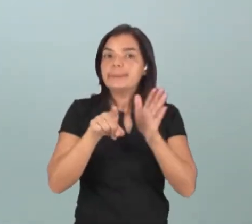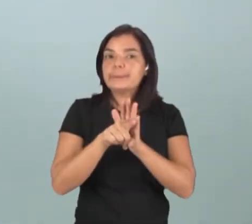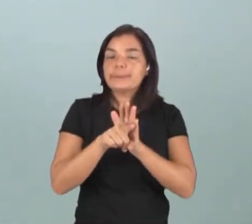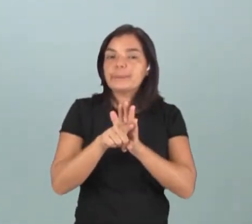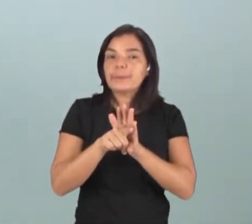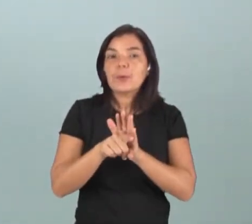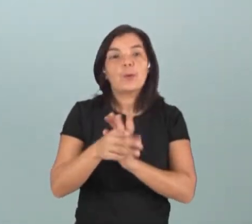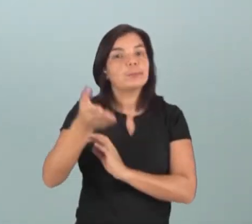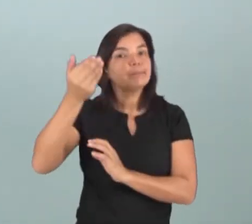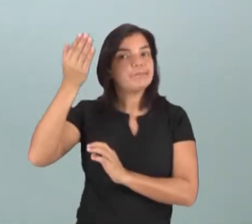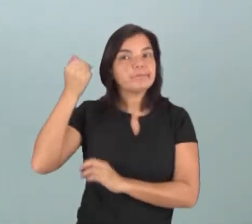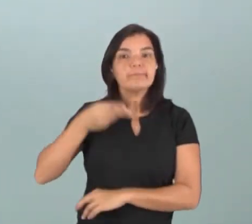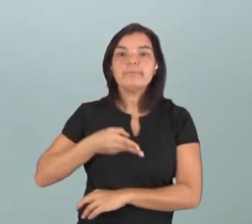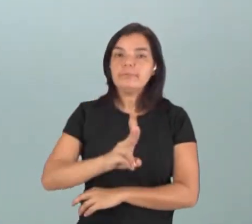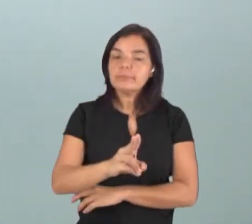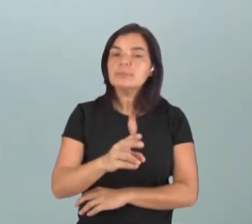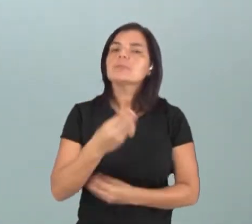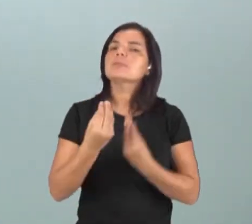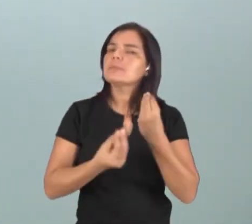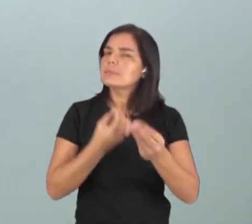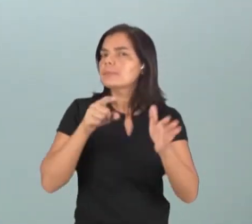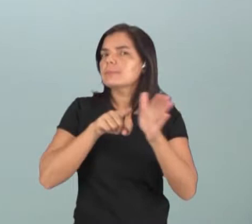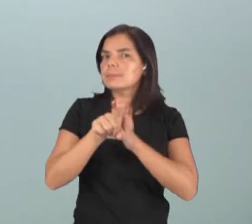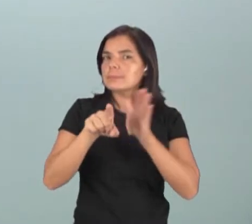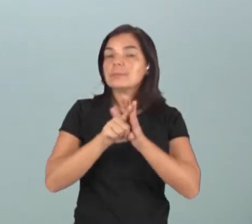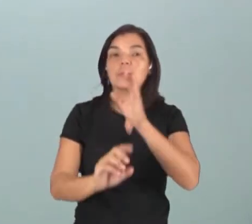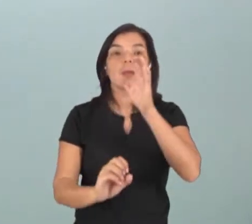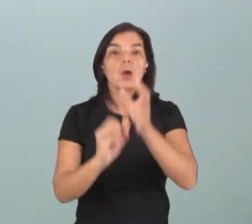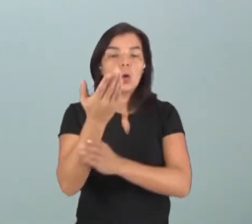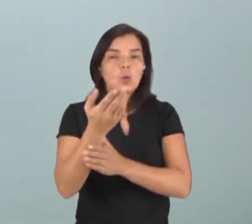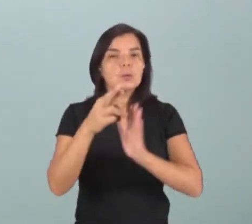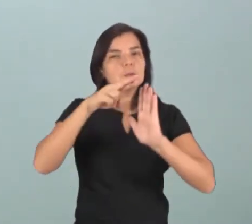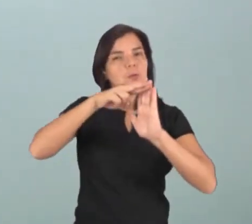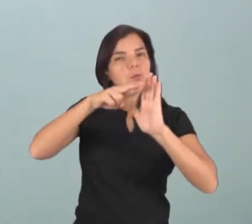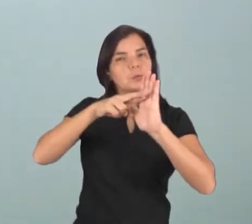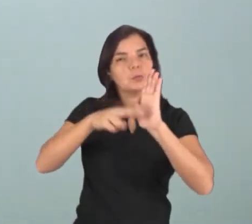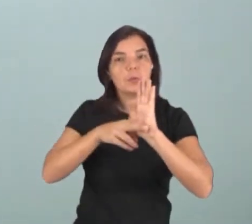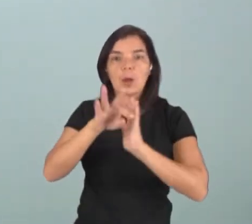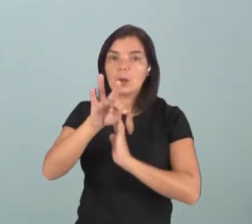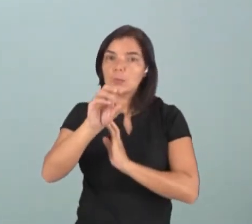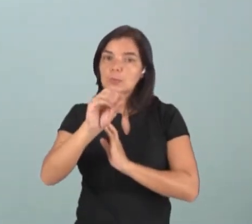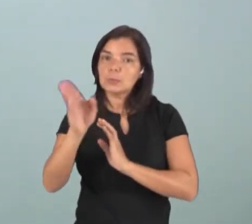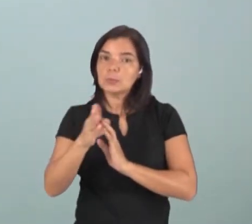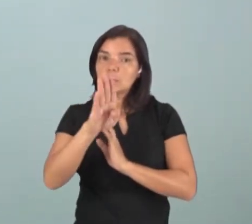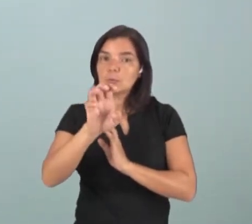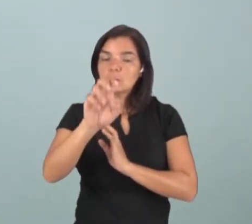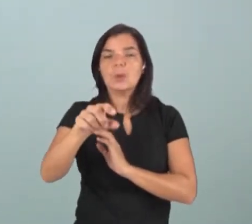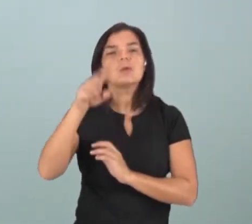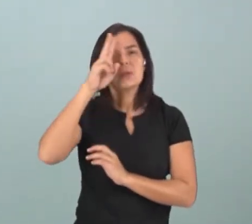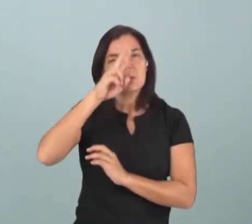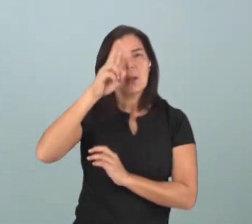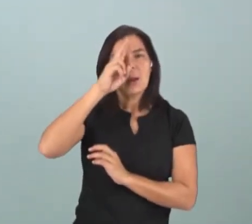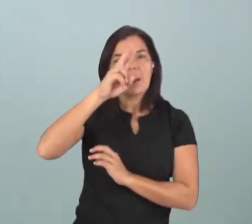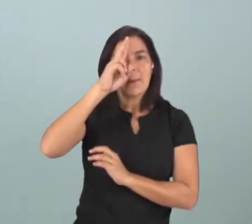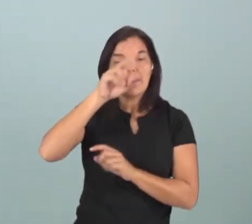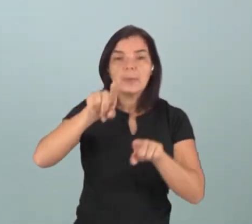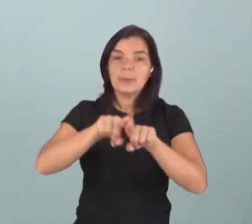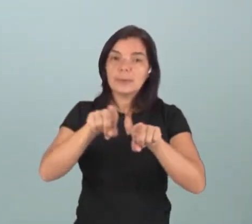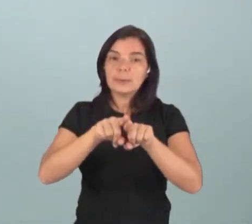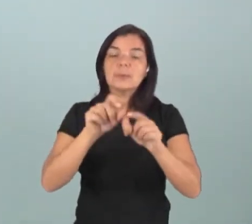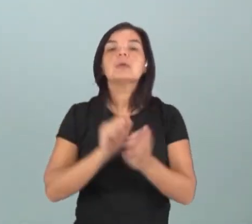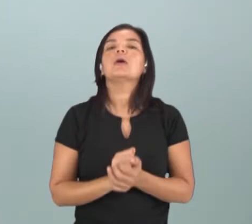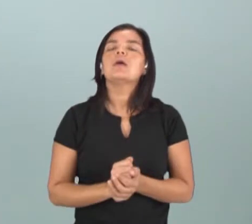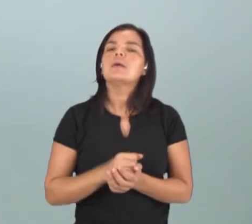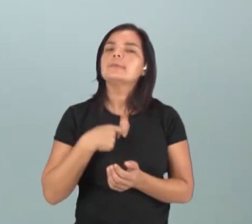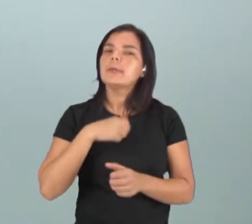com o past continuous. Para a gente fazer pergunta, pessoal, acontece aquela regrinha do verbo to be, estão lembrados? Para a gente fazer perguntas com o verbo to be, a